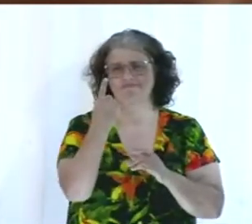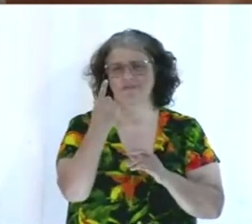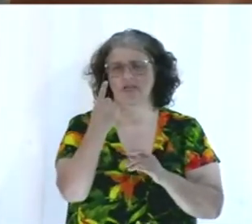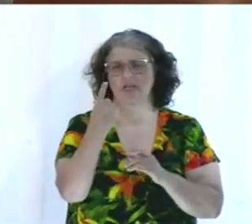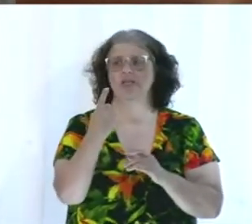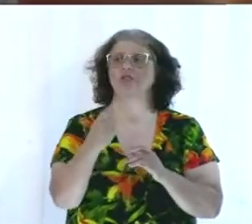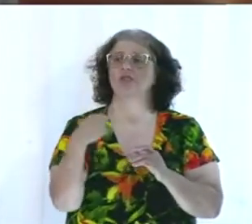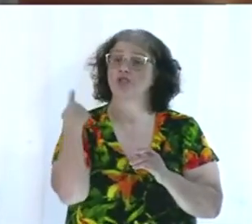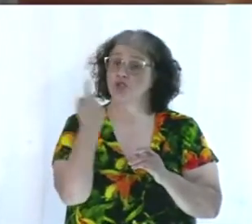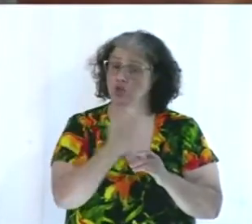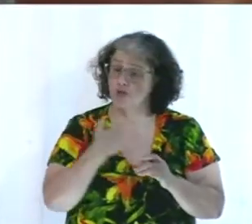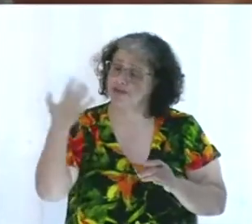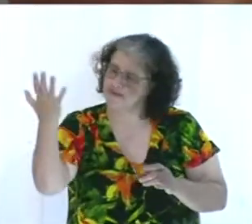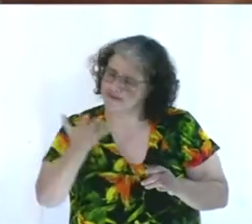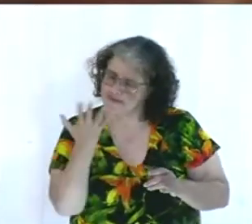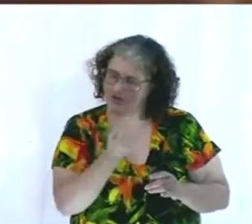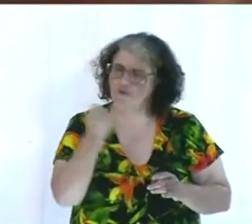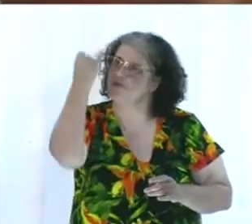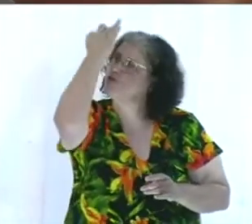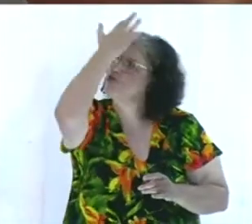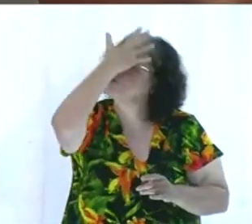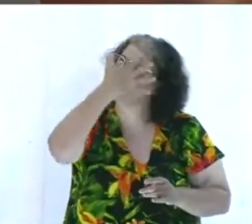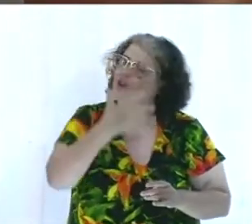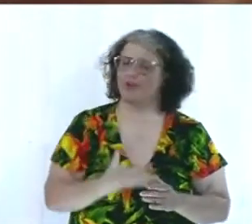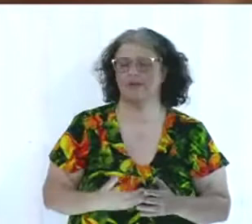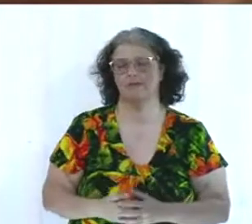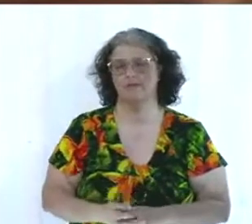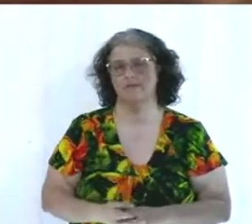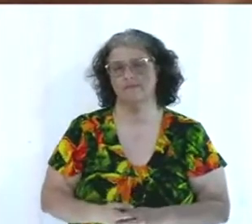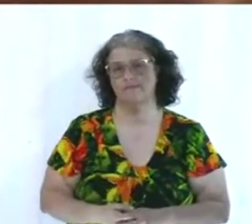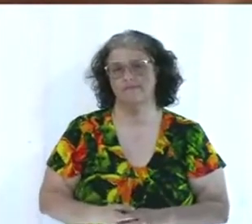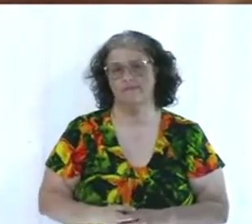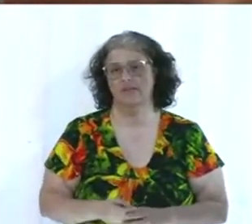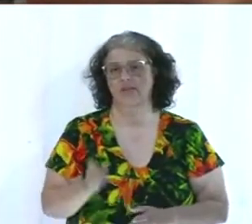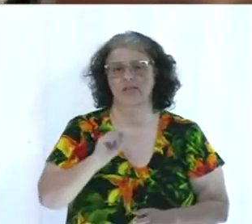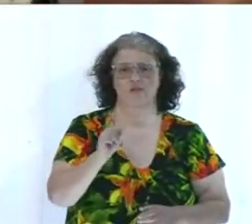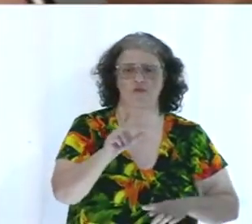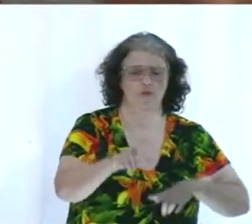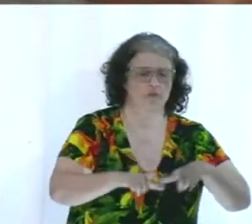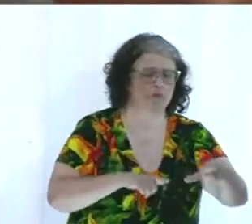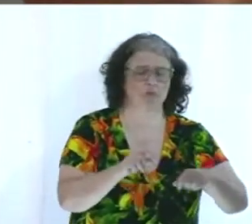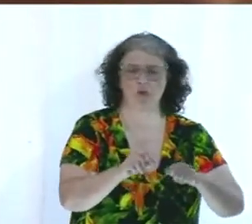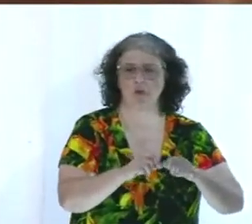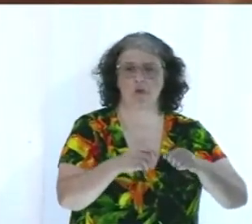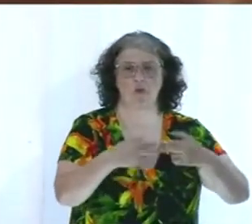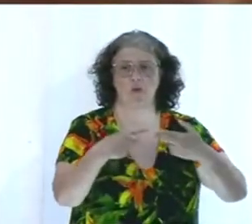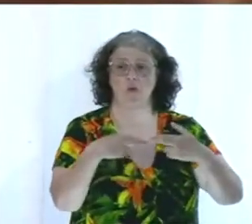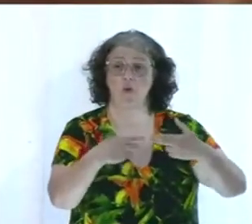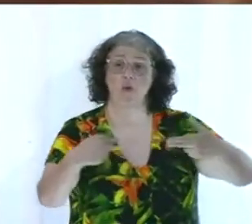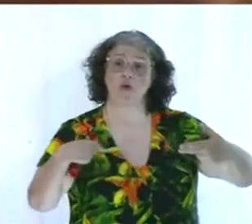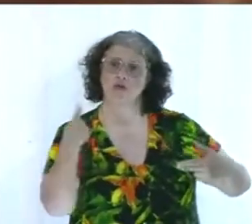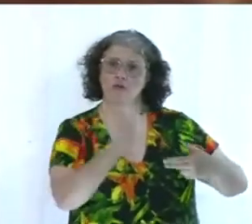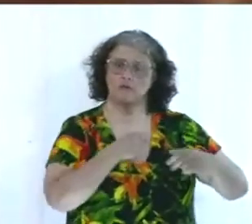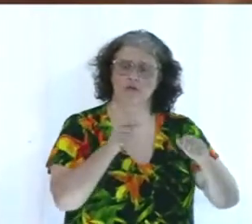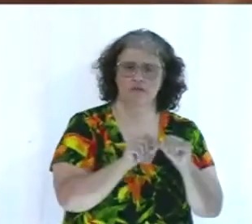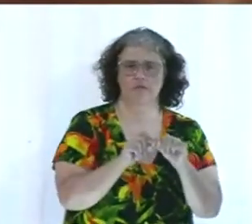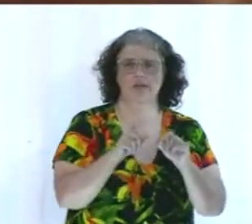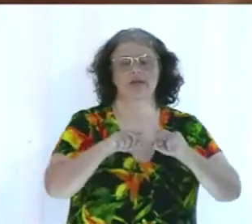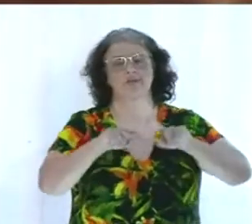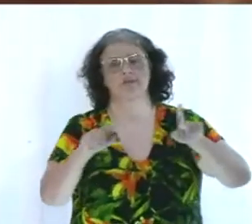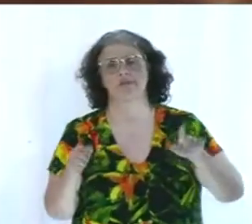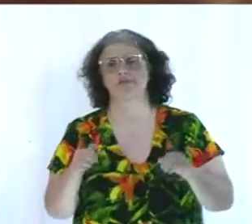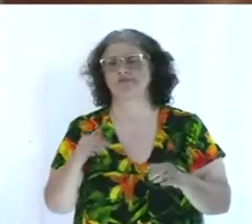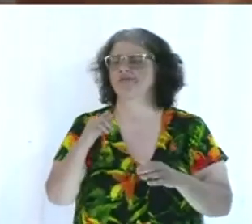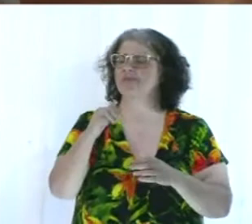graça. Não foi por boas obras. Depois de sermos salvos, sim, praticaremos boas obras, como diz